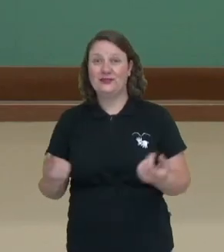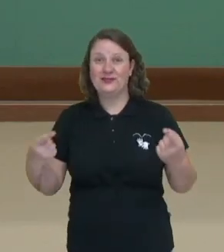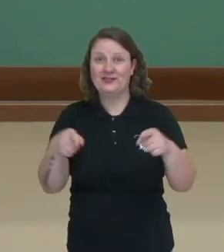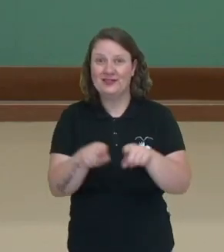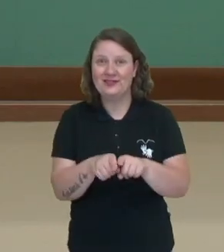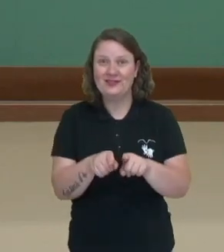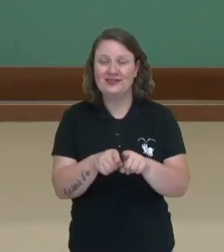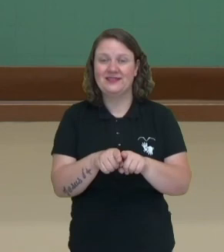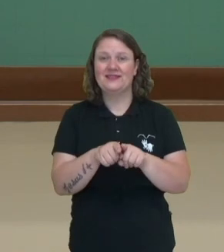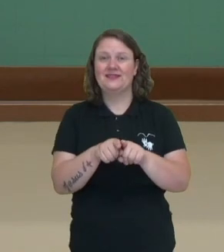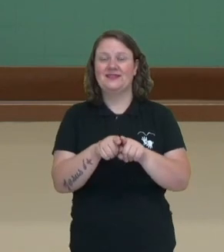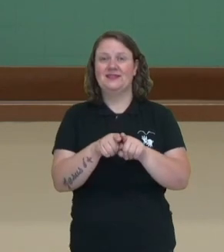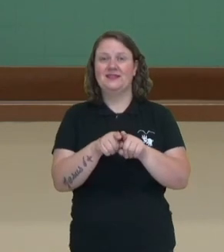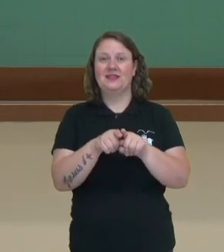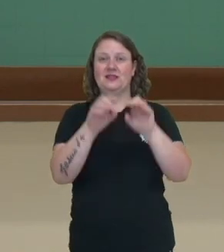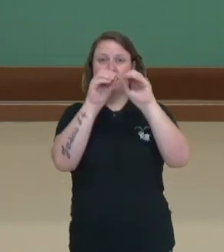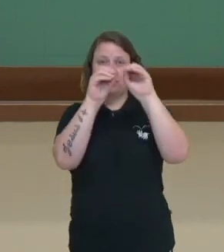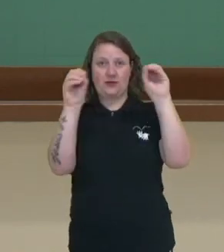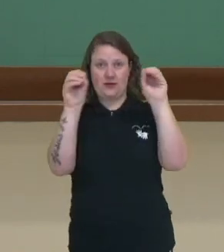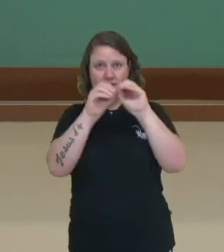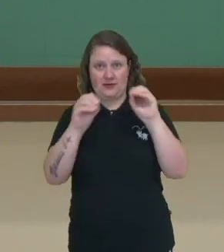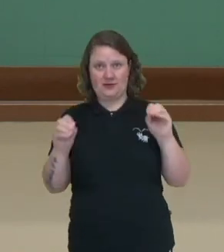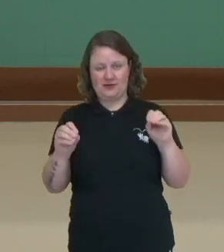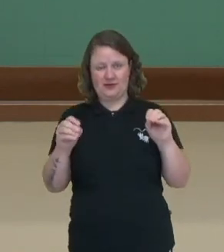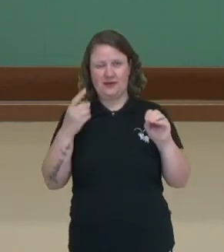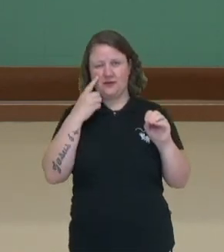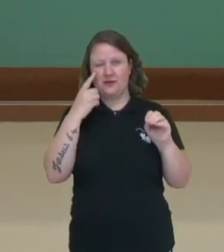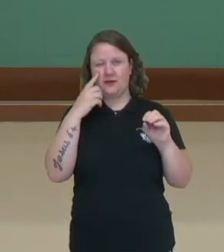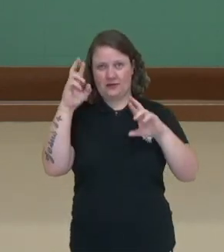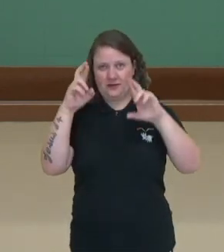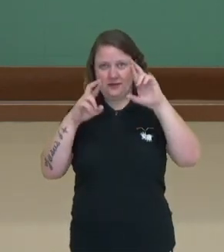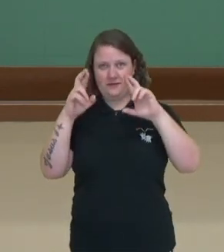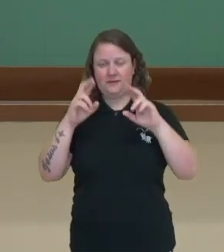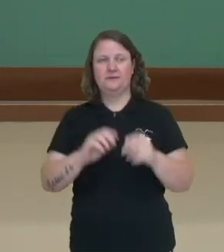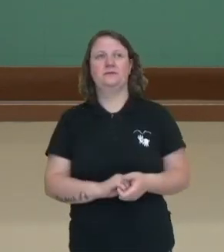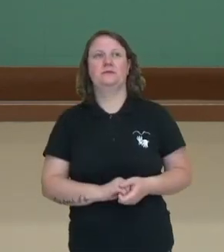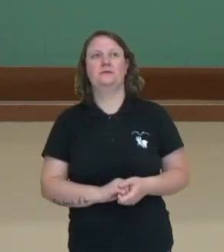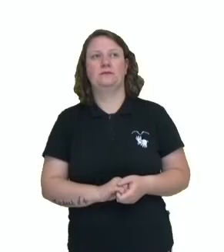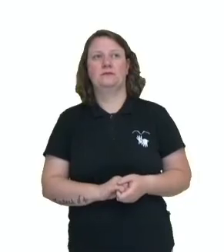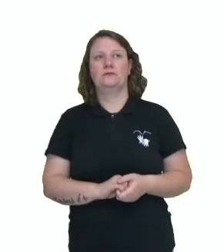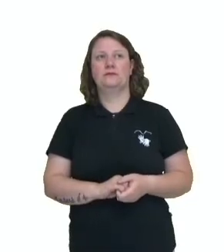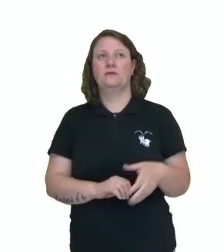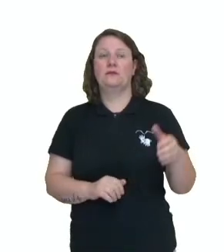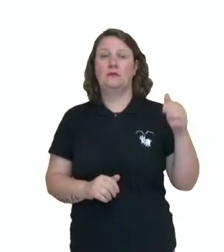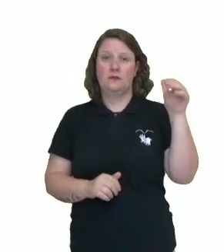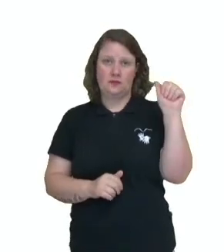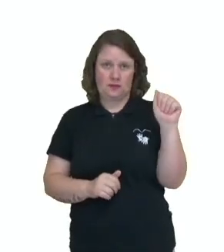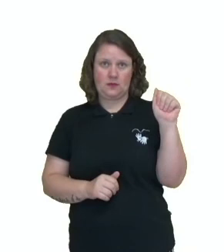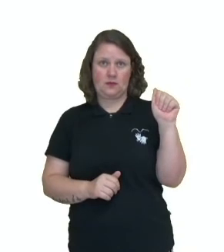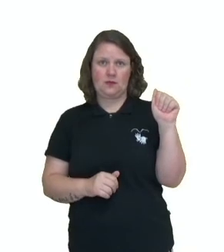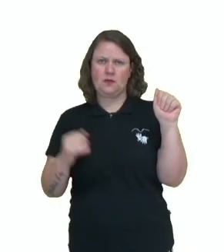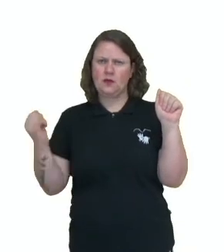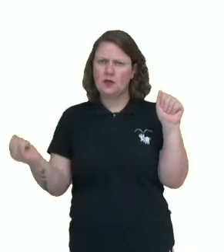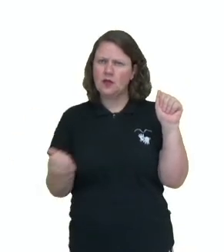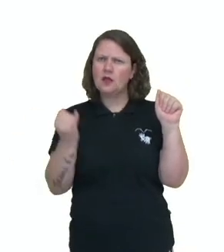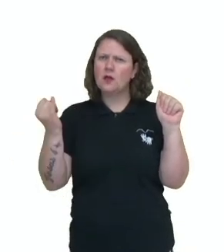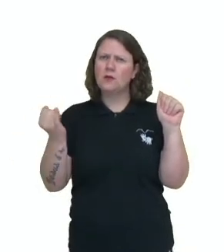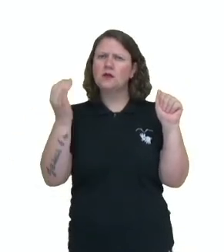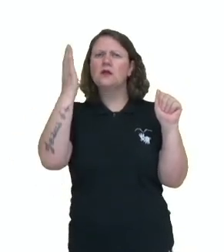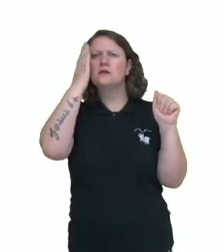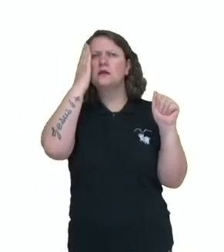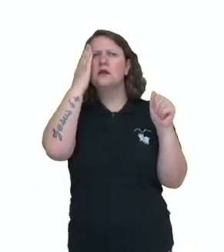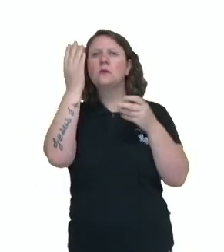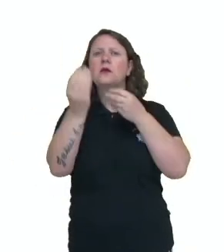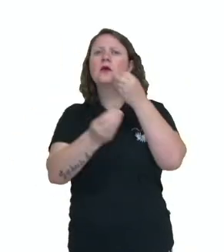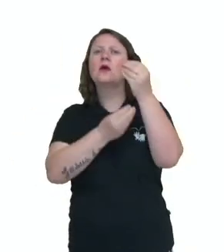Retornamos, classificou as orações? Então vamos conferir. Letra A. É importante que saiba como